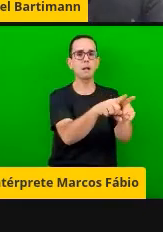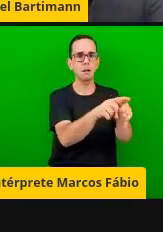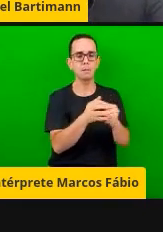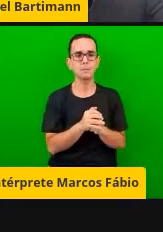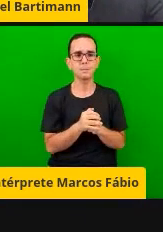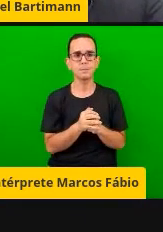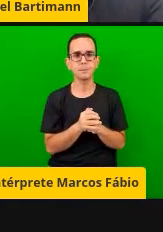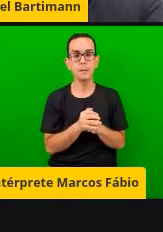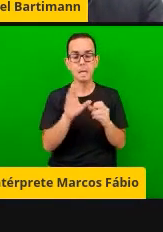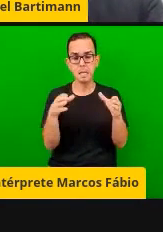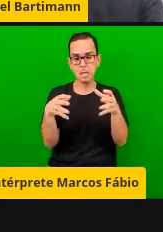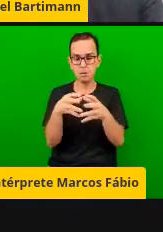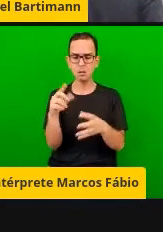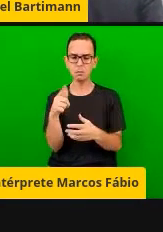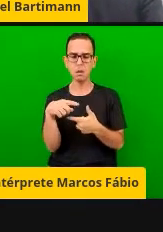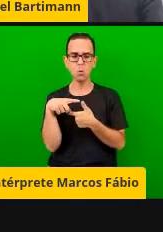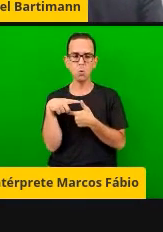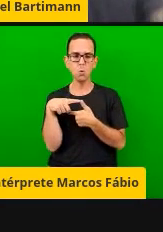essa geografia enfadonha, por exemplo,